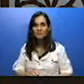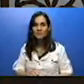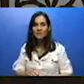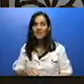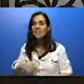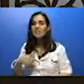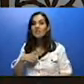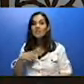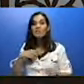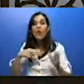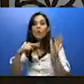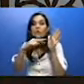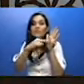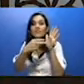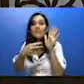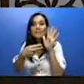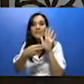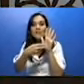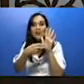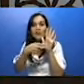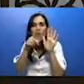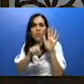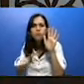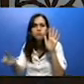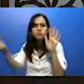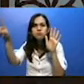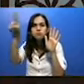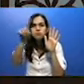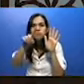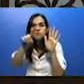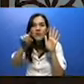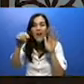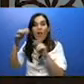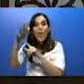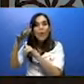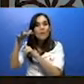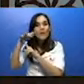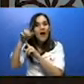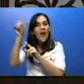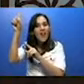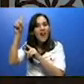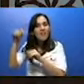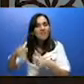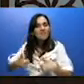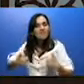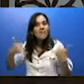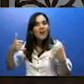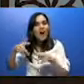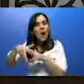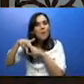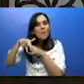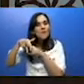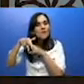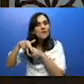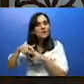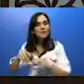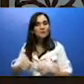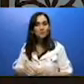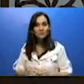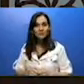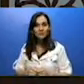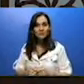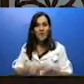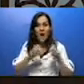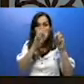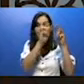essa roseta que fica lá na frente do parque tá do parque do peão tem um lado da palavra